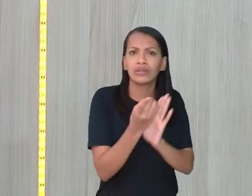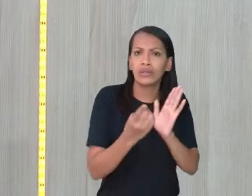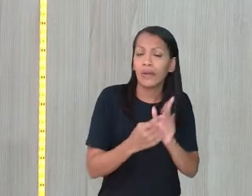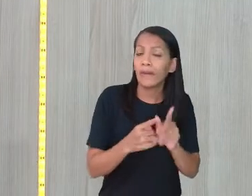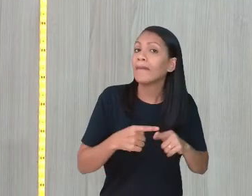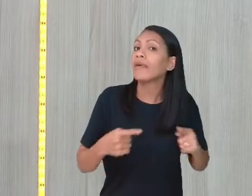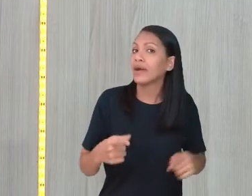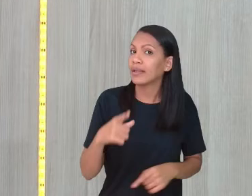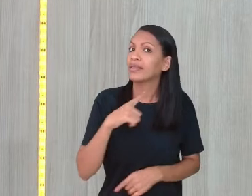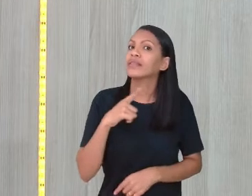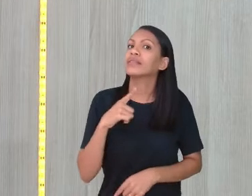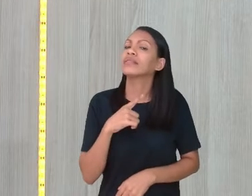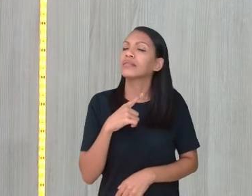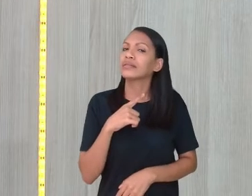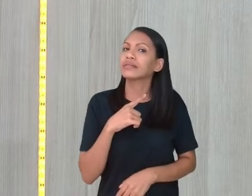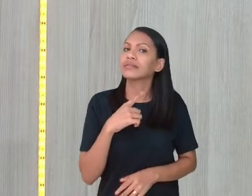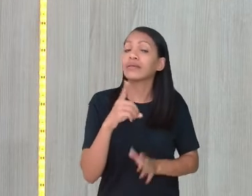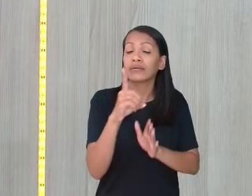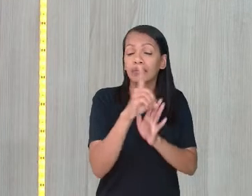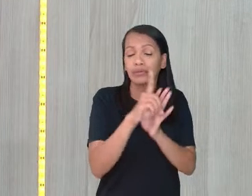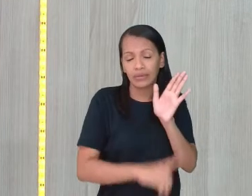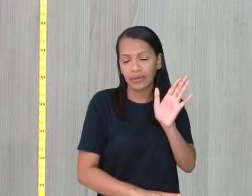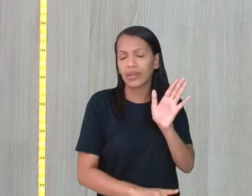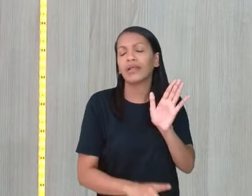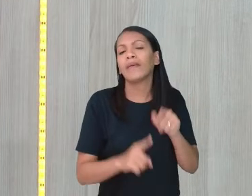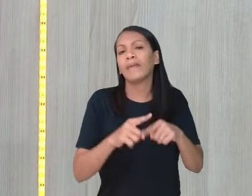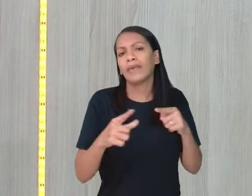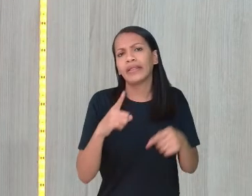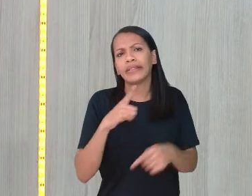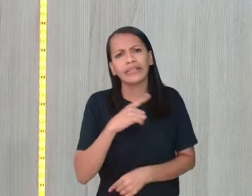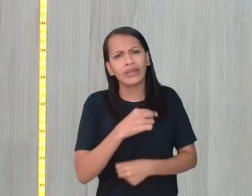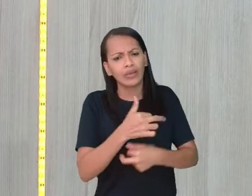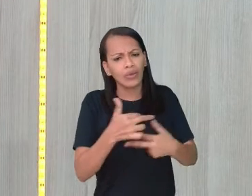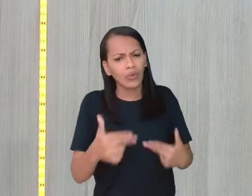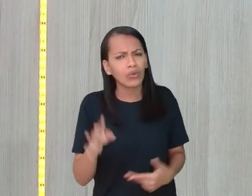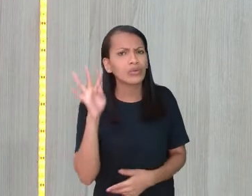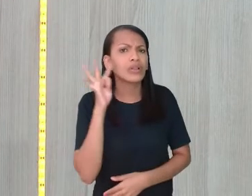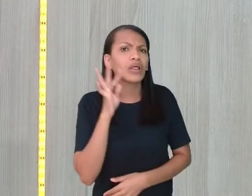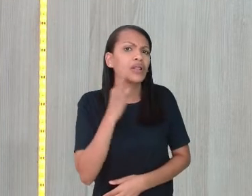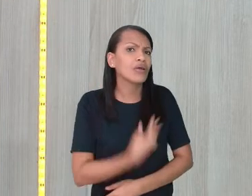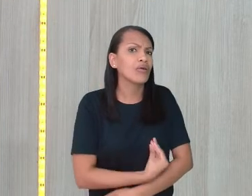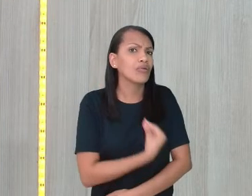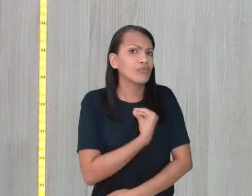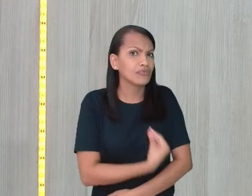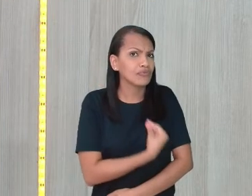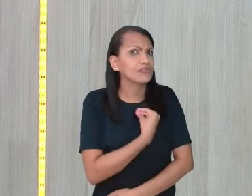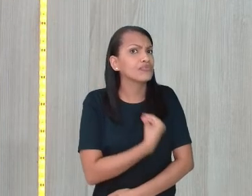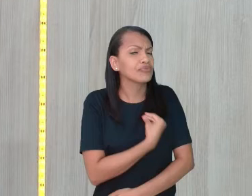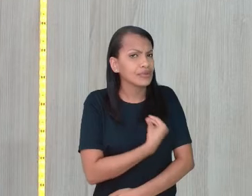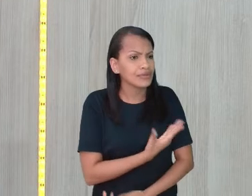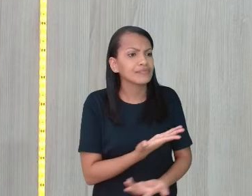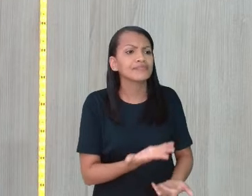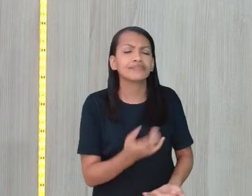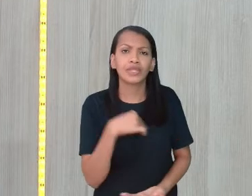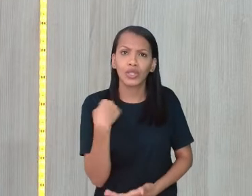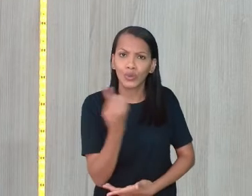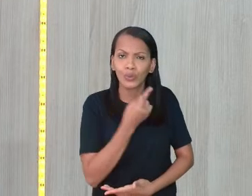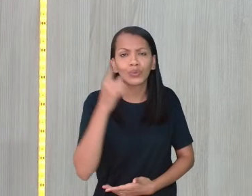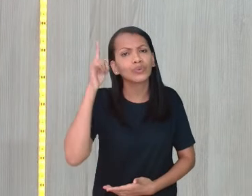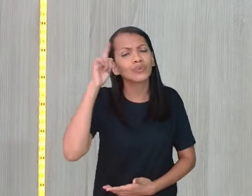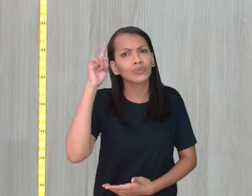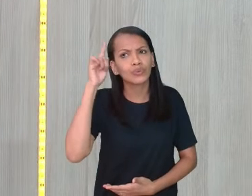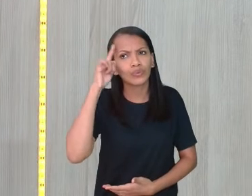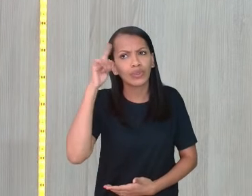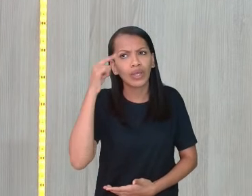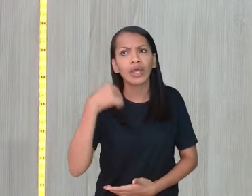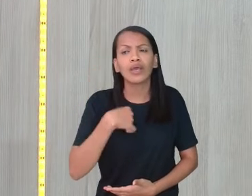muita coisa que você falou aí, e tem muita coisa que a gente vivencia, né, em relação aí ao nosso dia a dia,